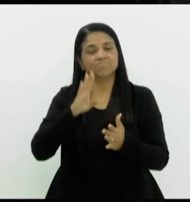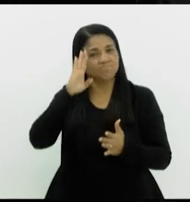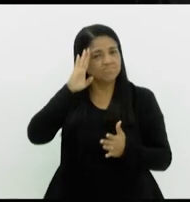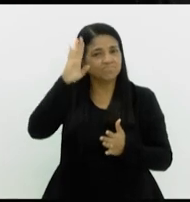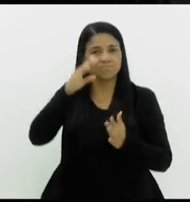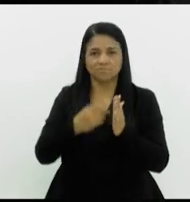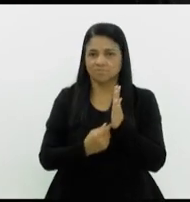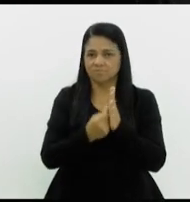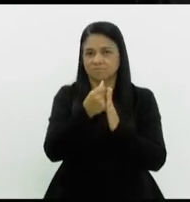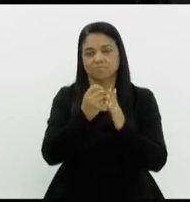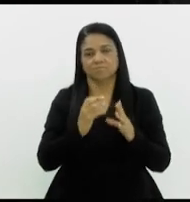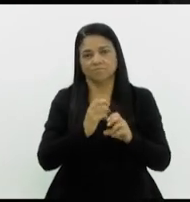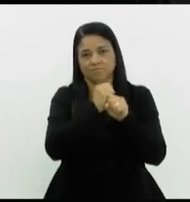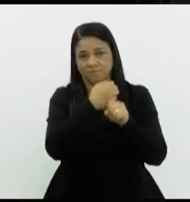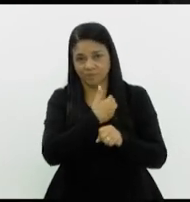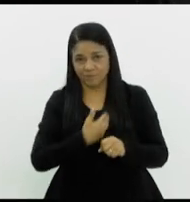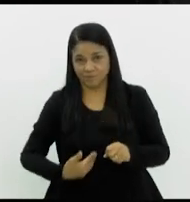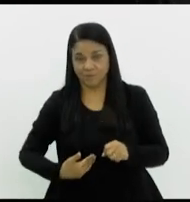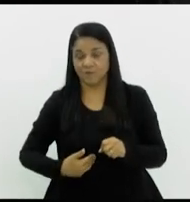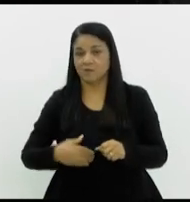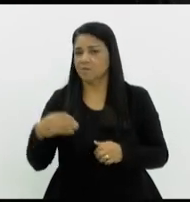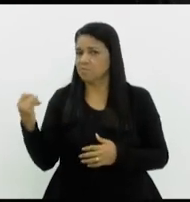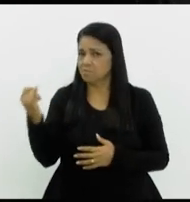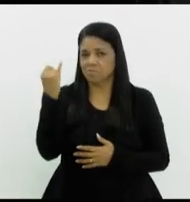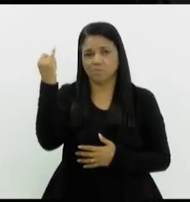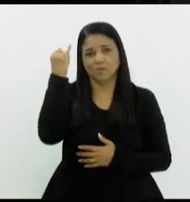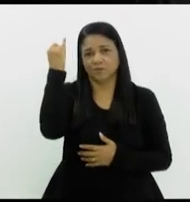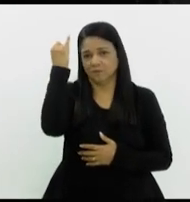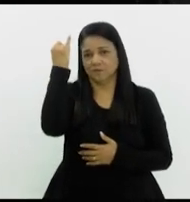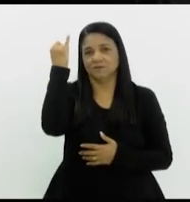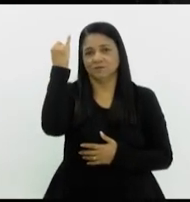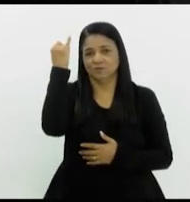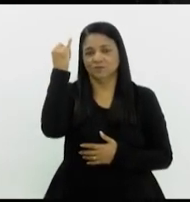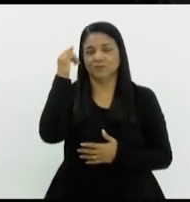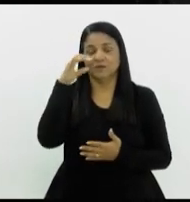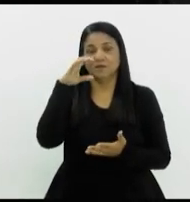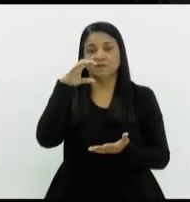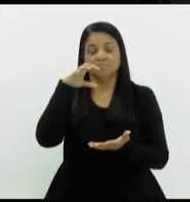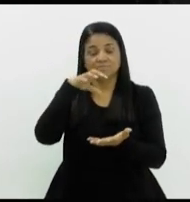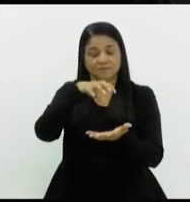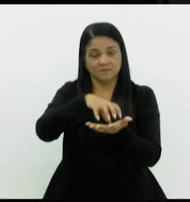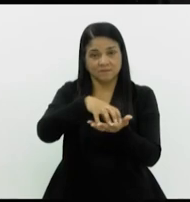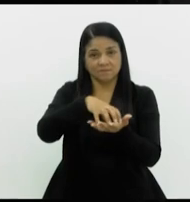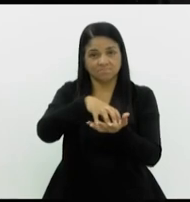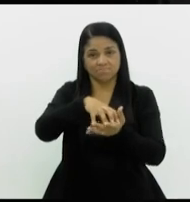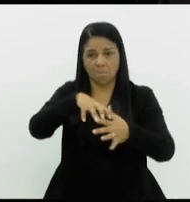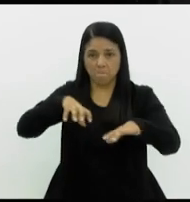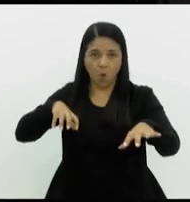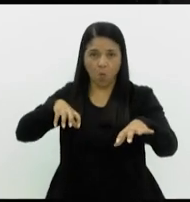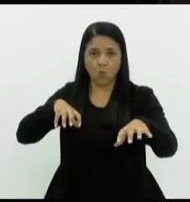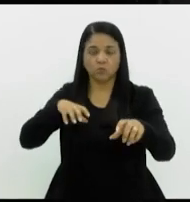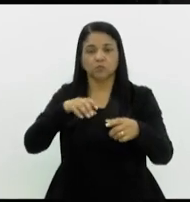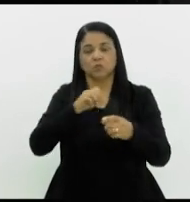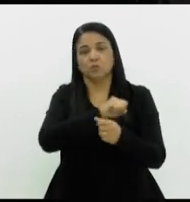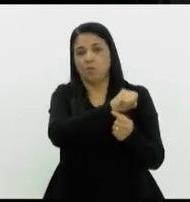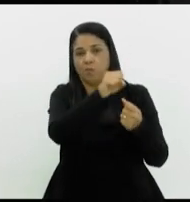público. É um passo fundamental para a descentralização do poder e para a